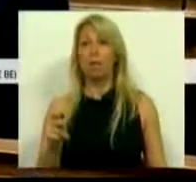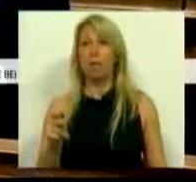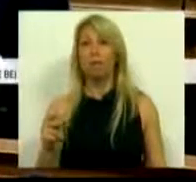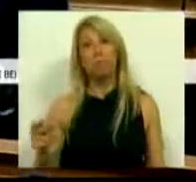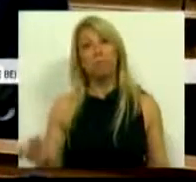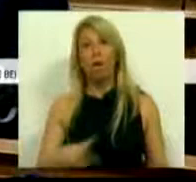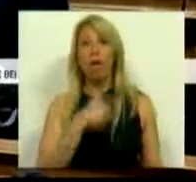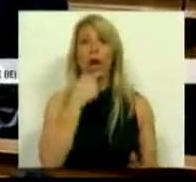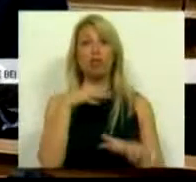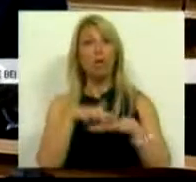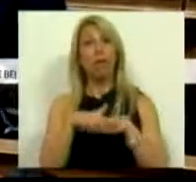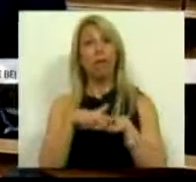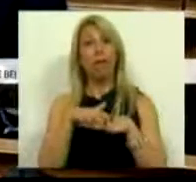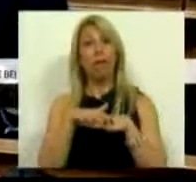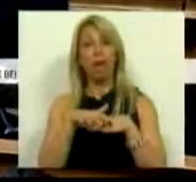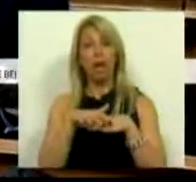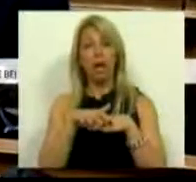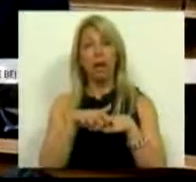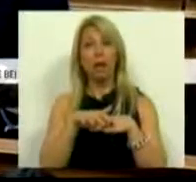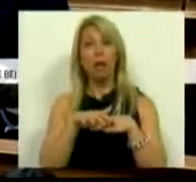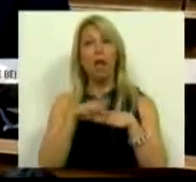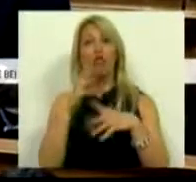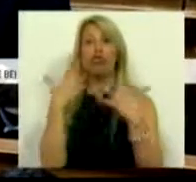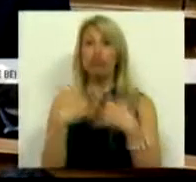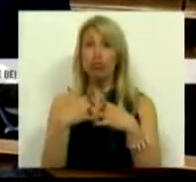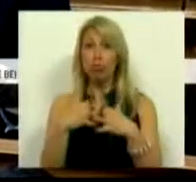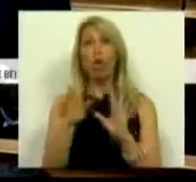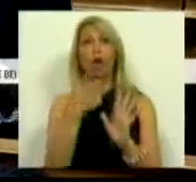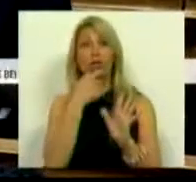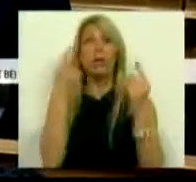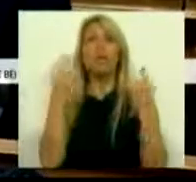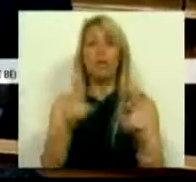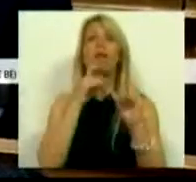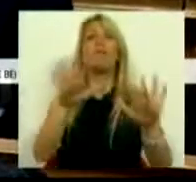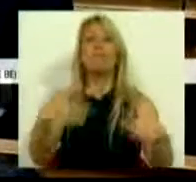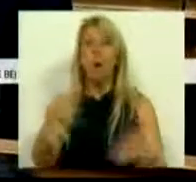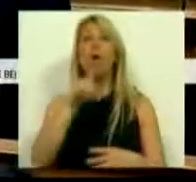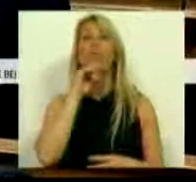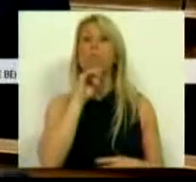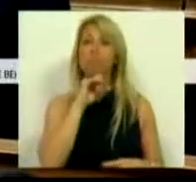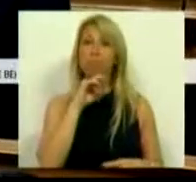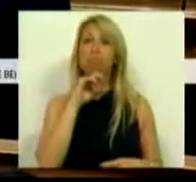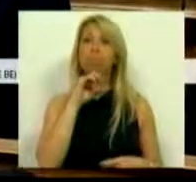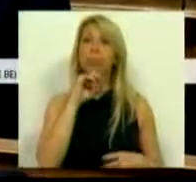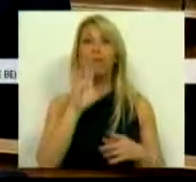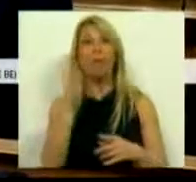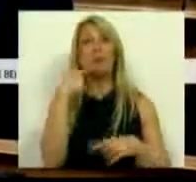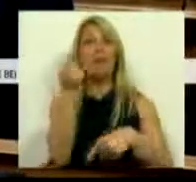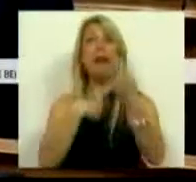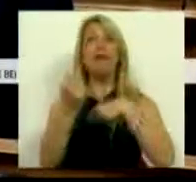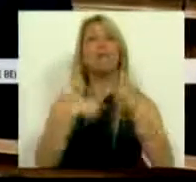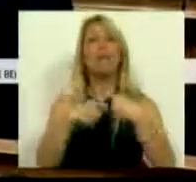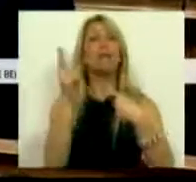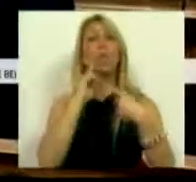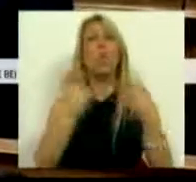se encontrar devidamente estruturada, seja possível a primeira venda em local que não o da